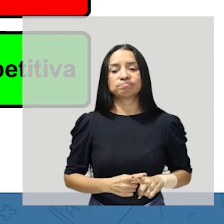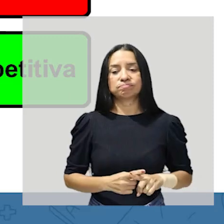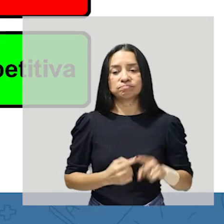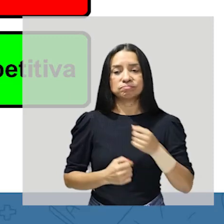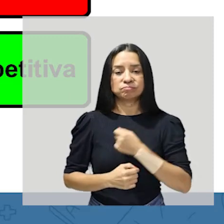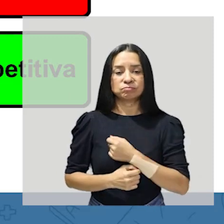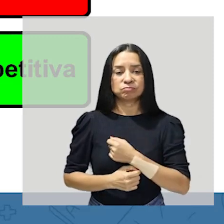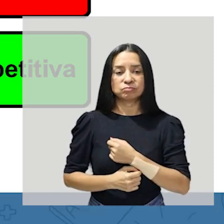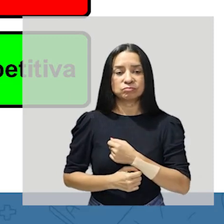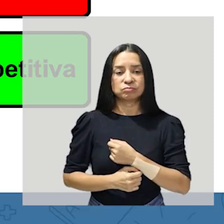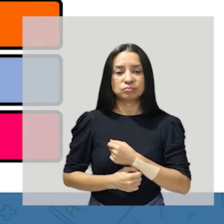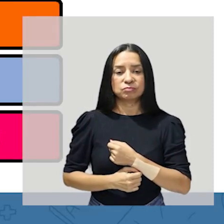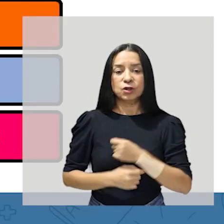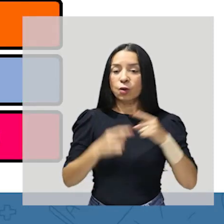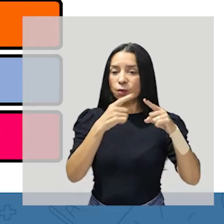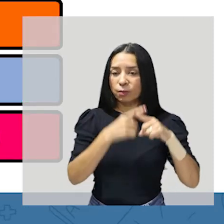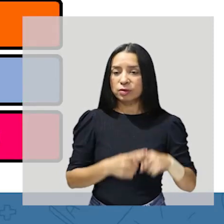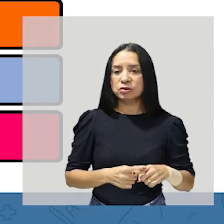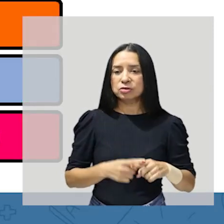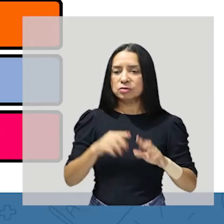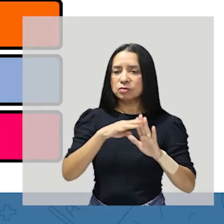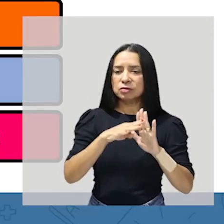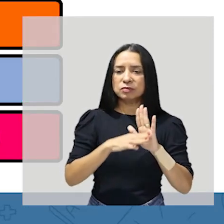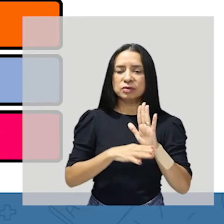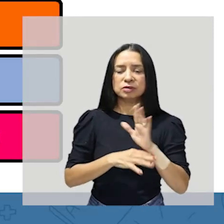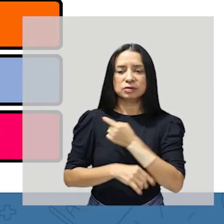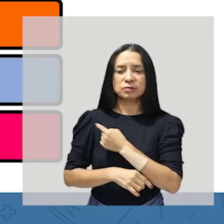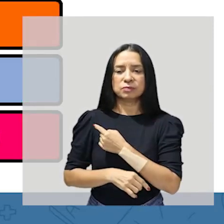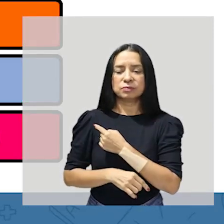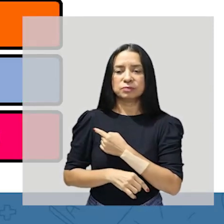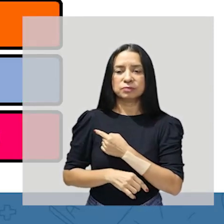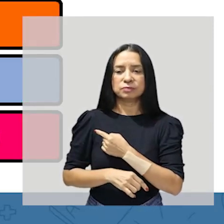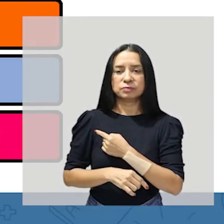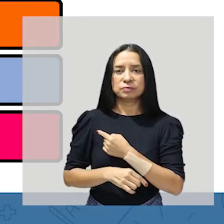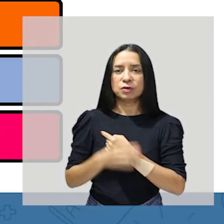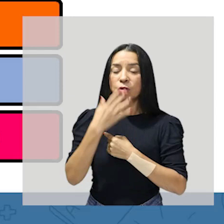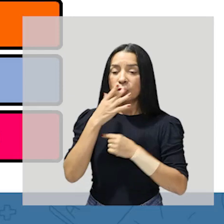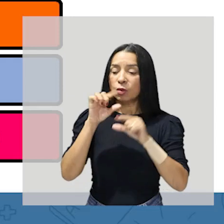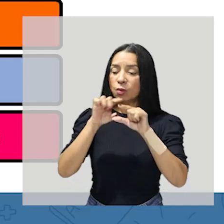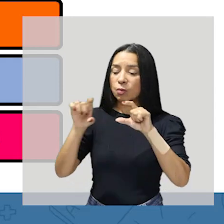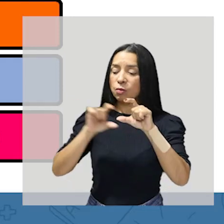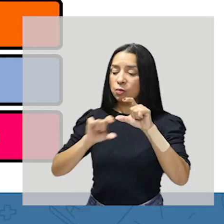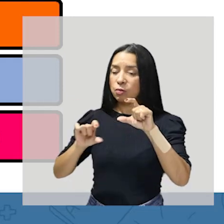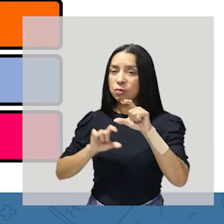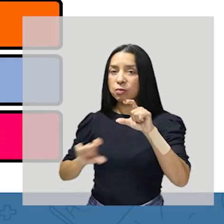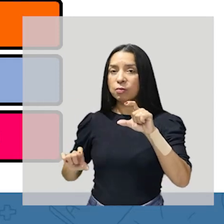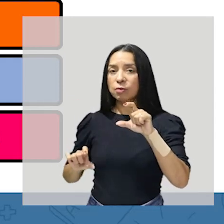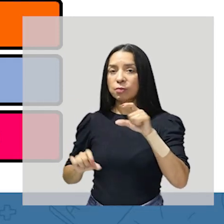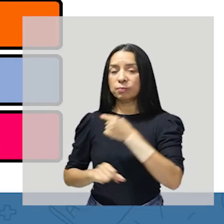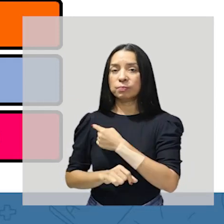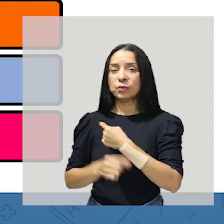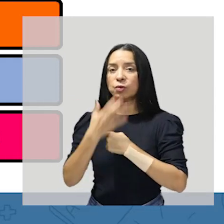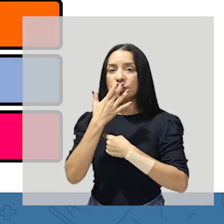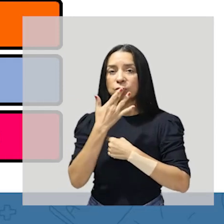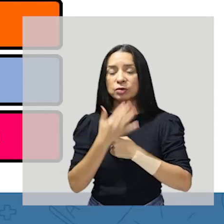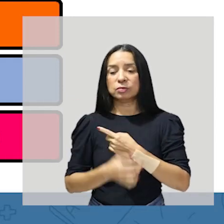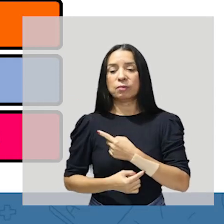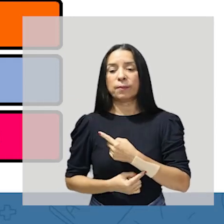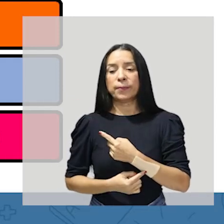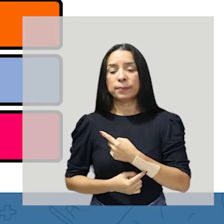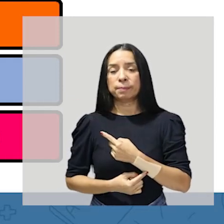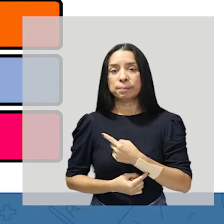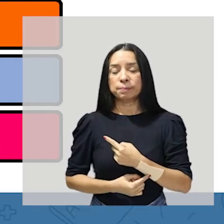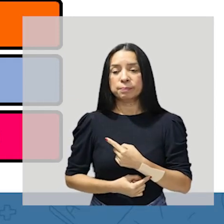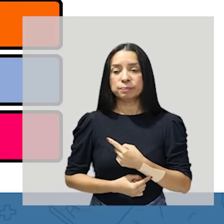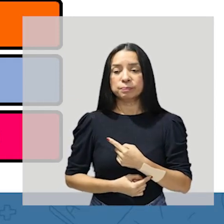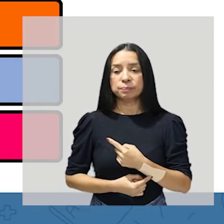tá? Dentro da ginástica competitiva, existe a acrobática, a artística, a rítmica e